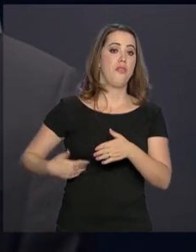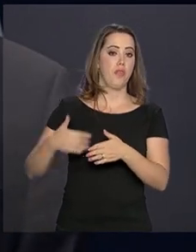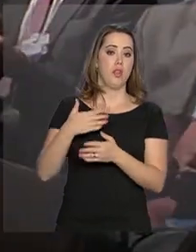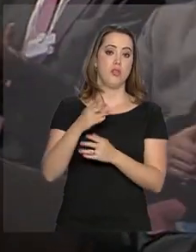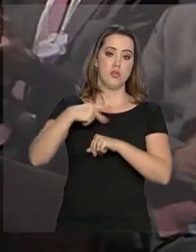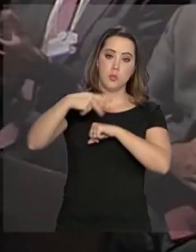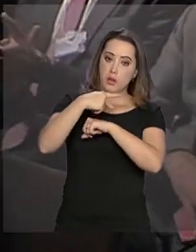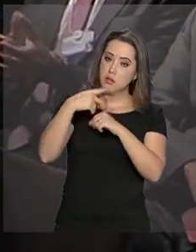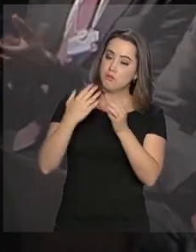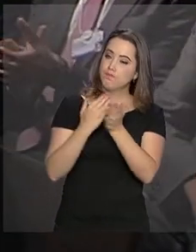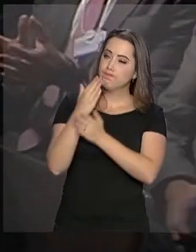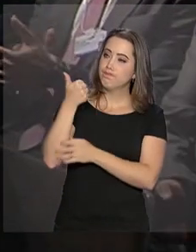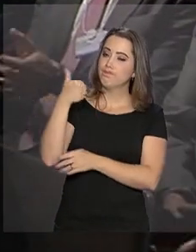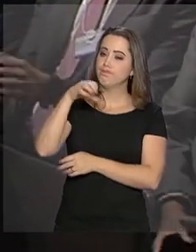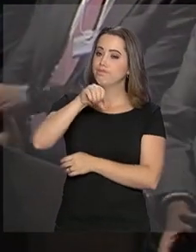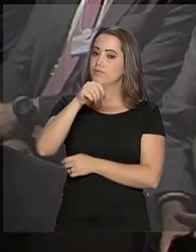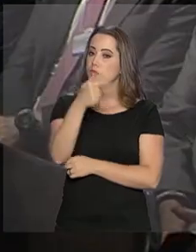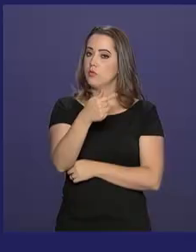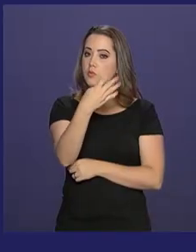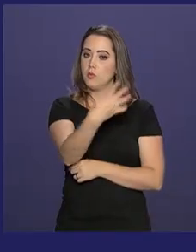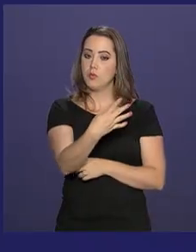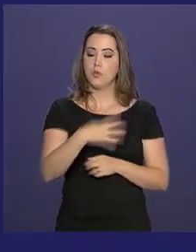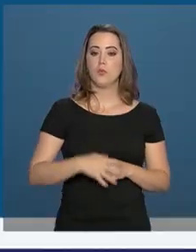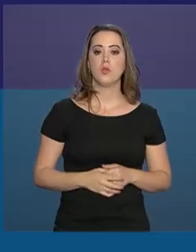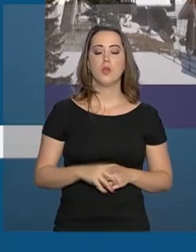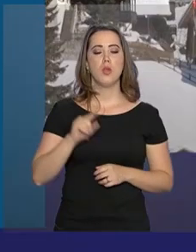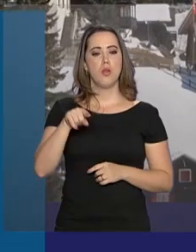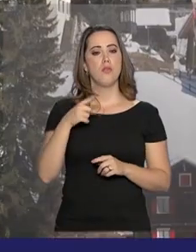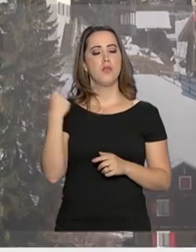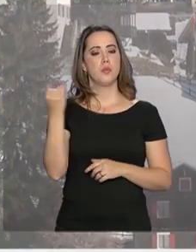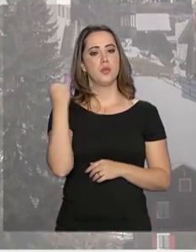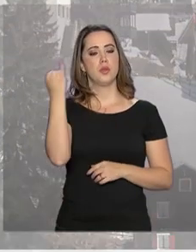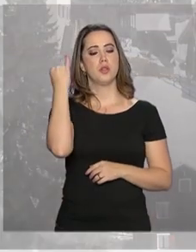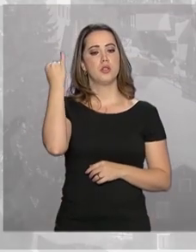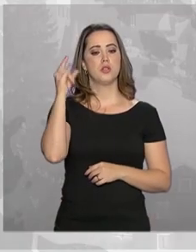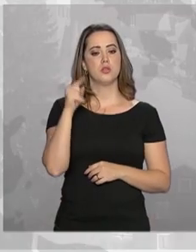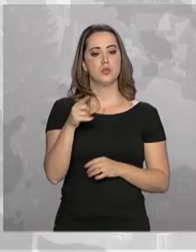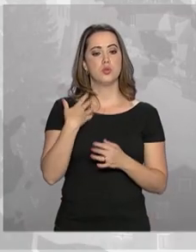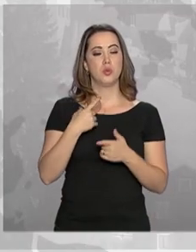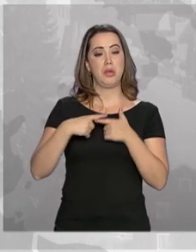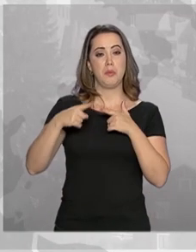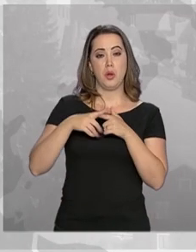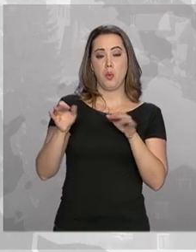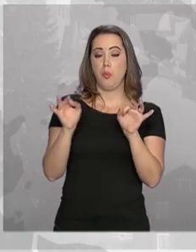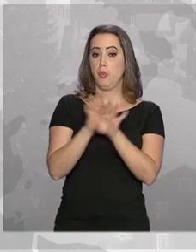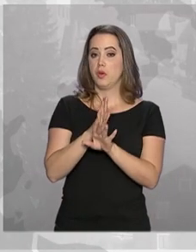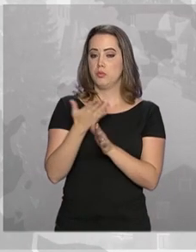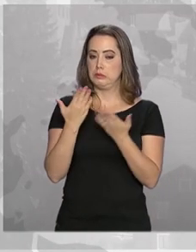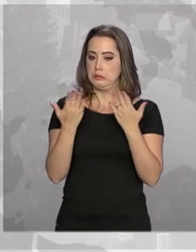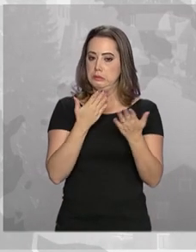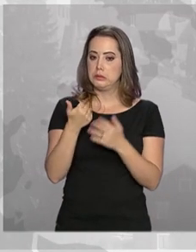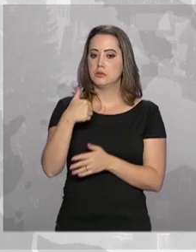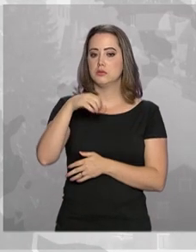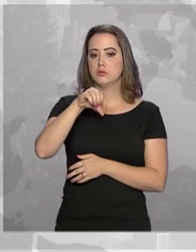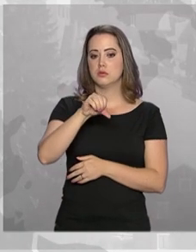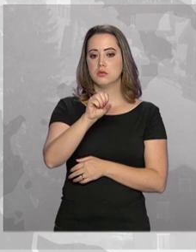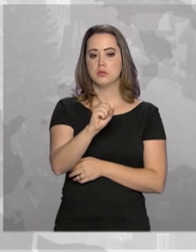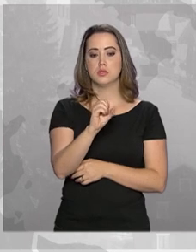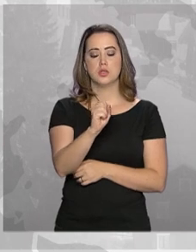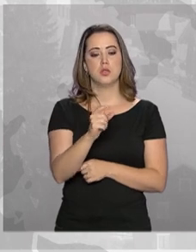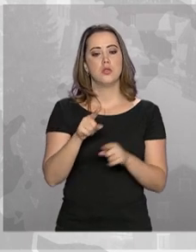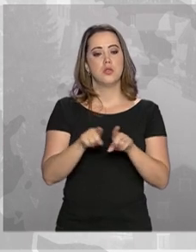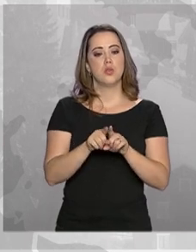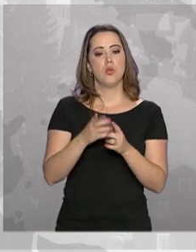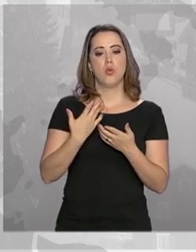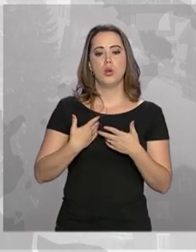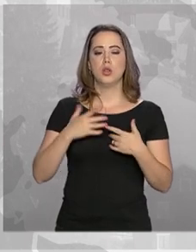de 1974 foi determinante na resolução de conflitos como em 1988 quando